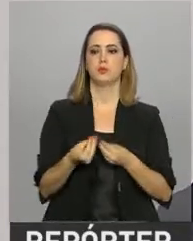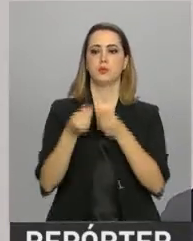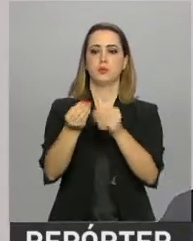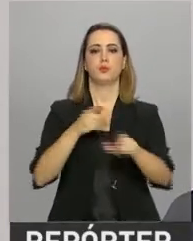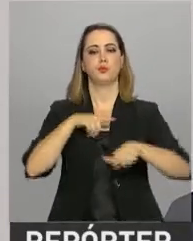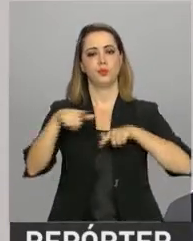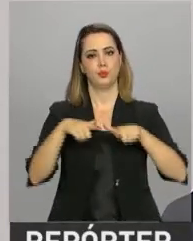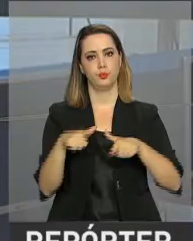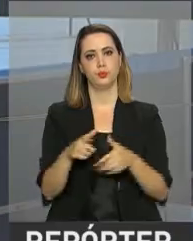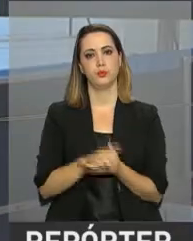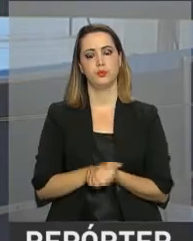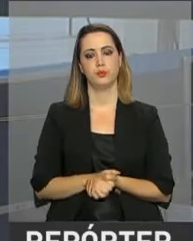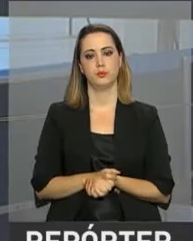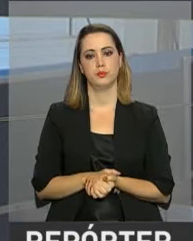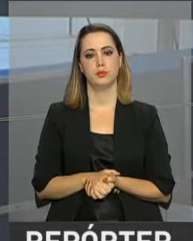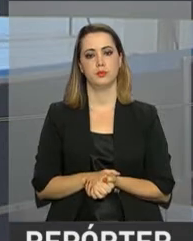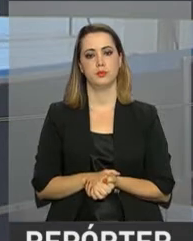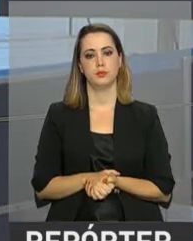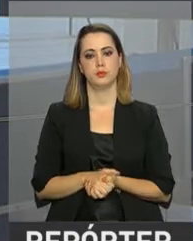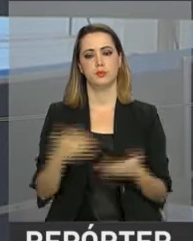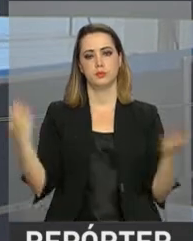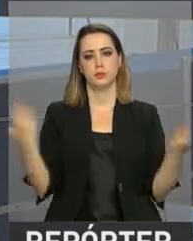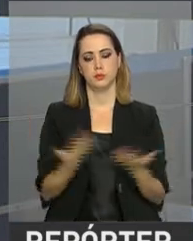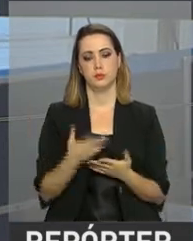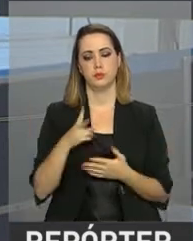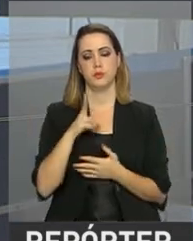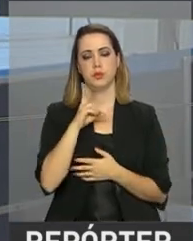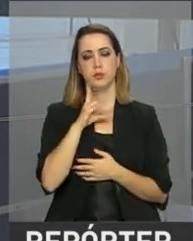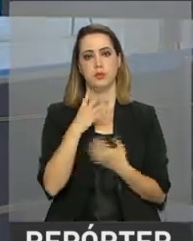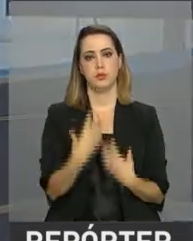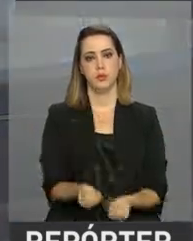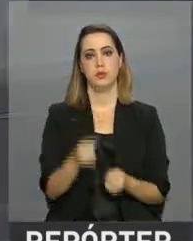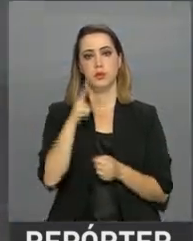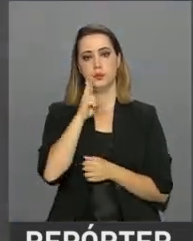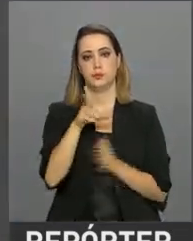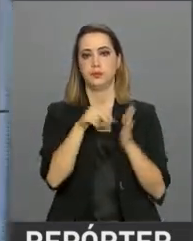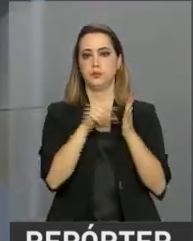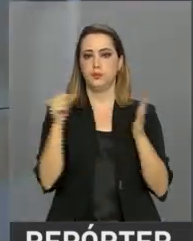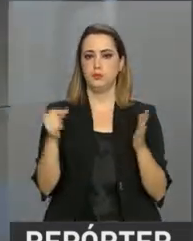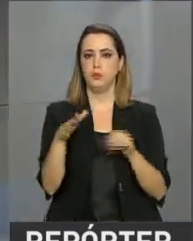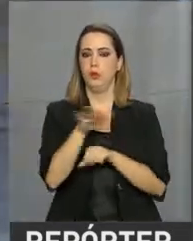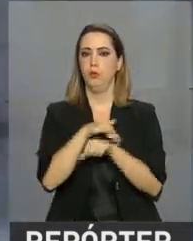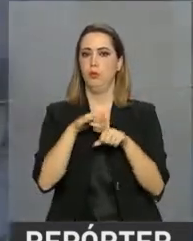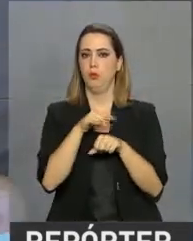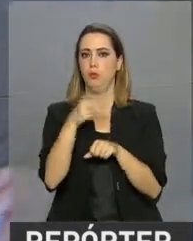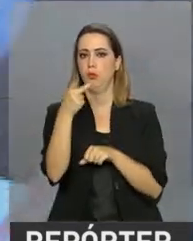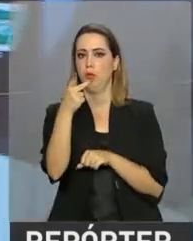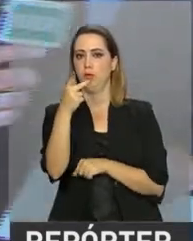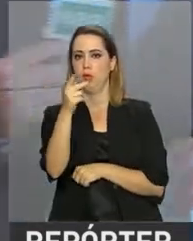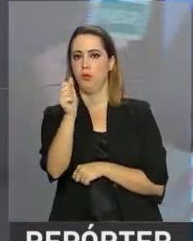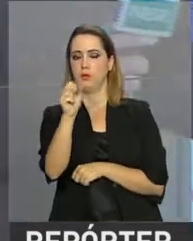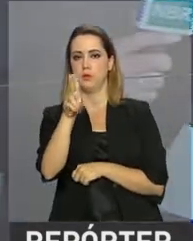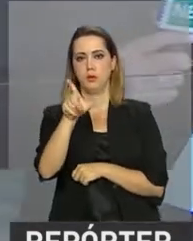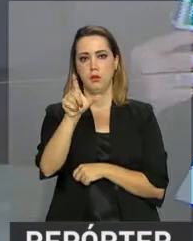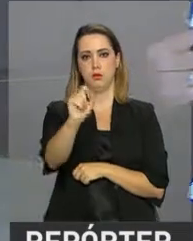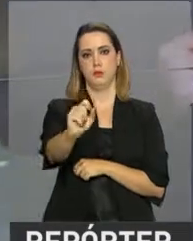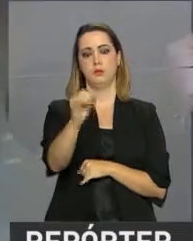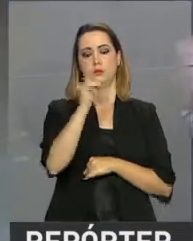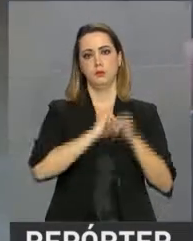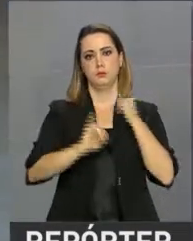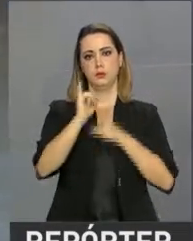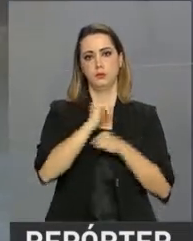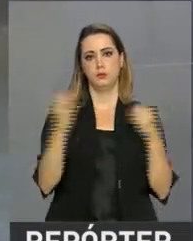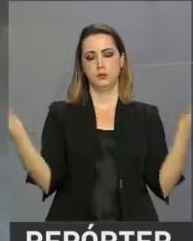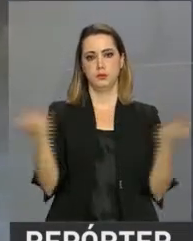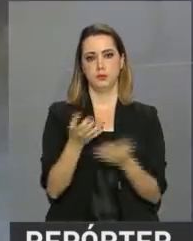nosso país agora nós vamos ao vivo ao palácio do planalto conversar com o repórter paulo la sálvia que tem as informações desta tarde